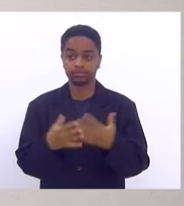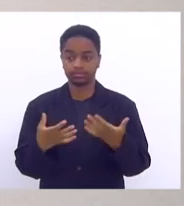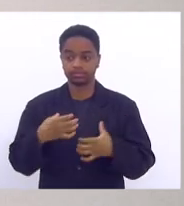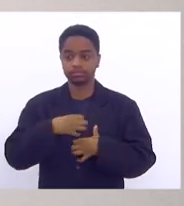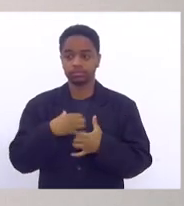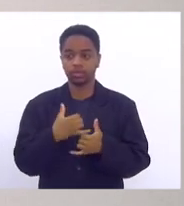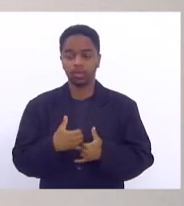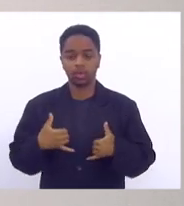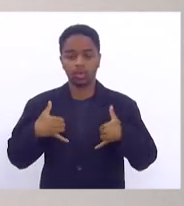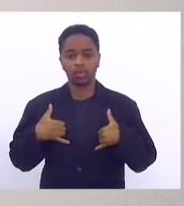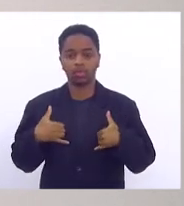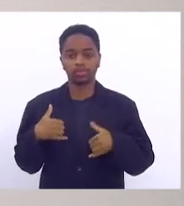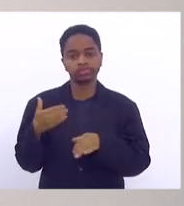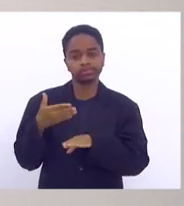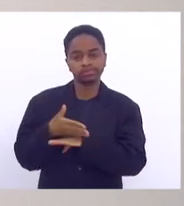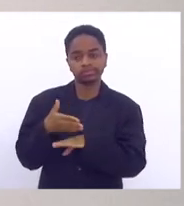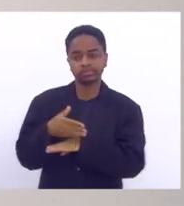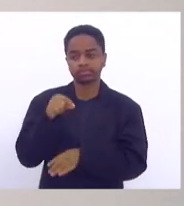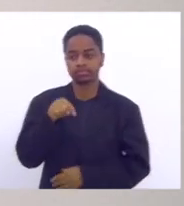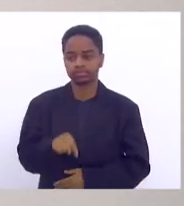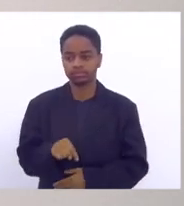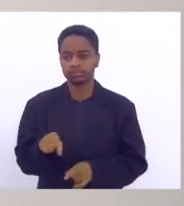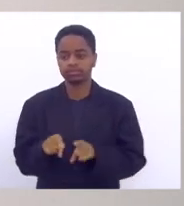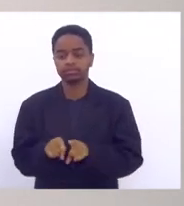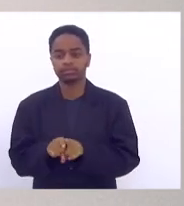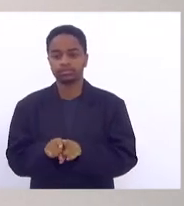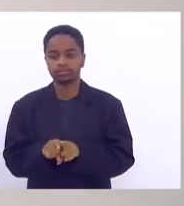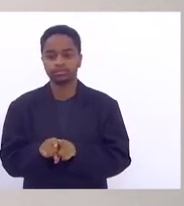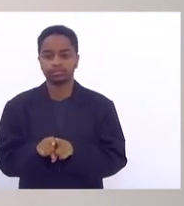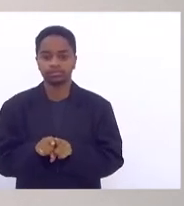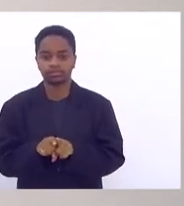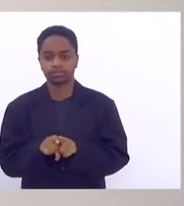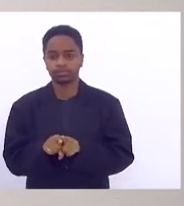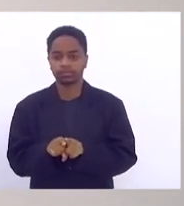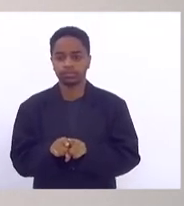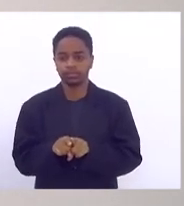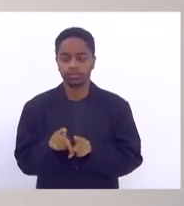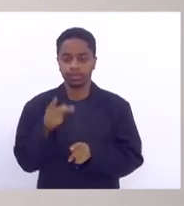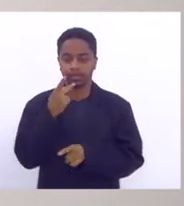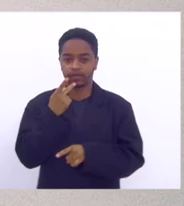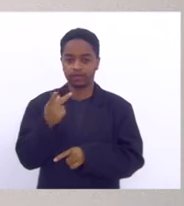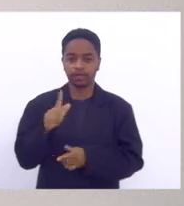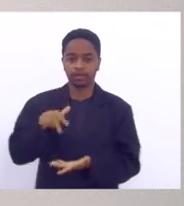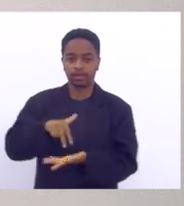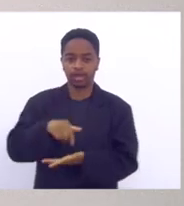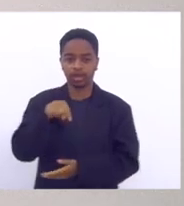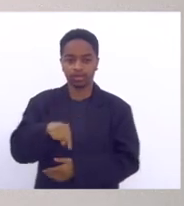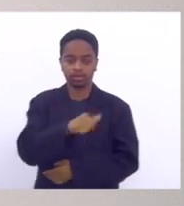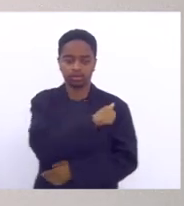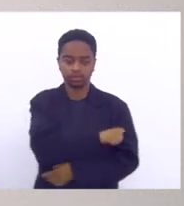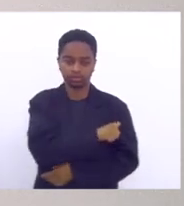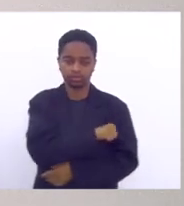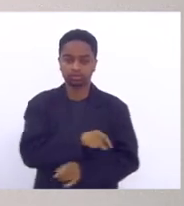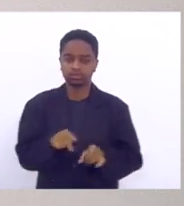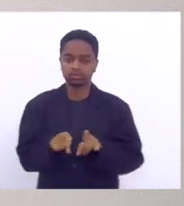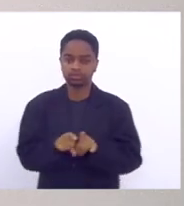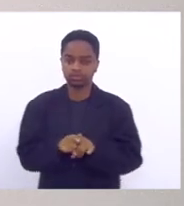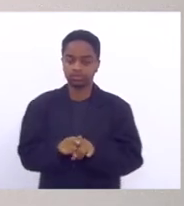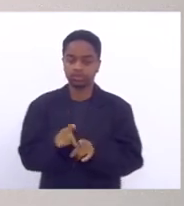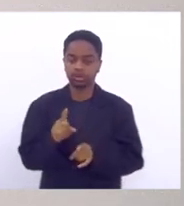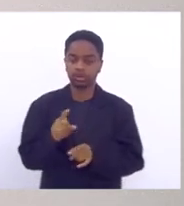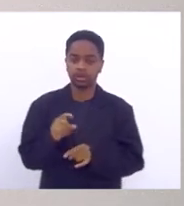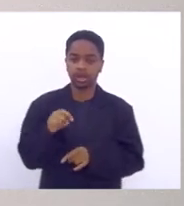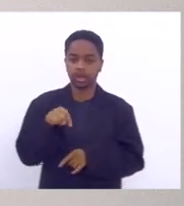honra estar falando no Rio de Janeiro É uma honra estar falando numa